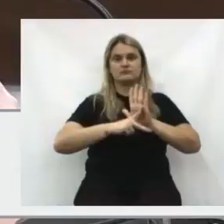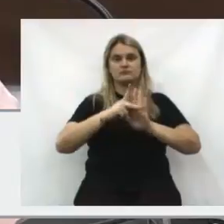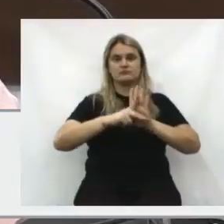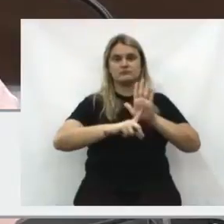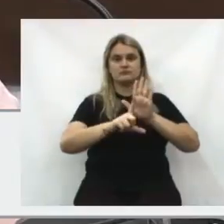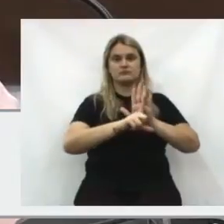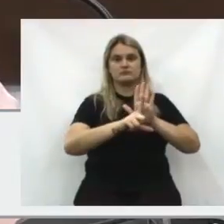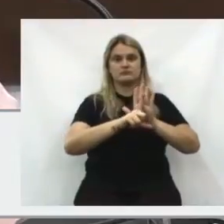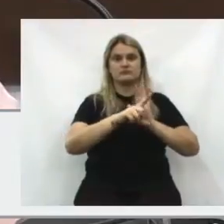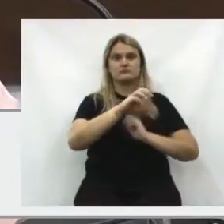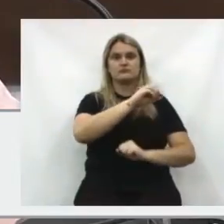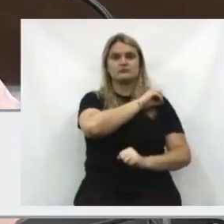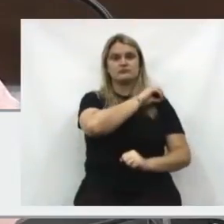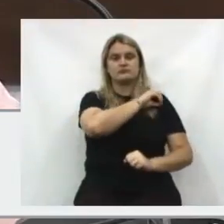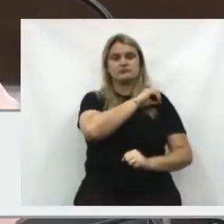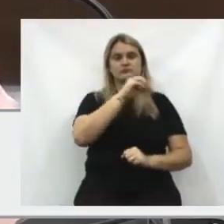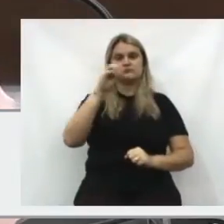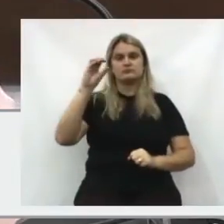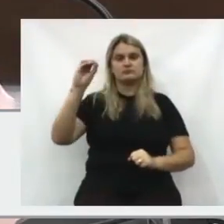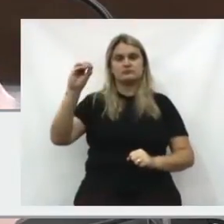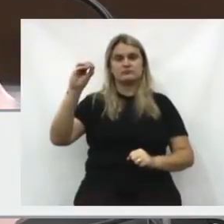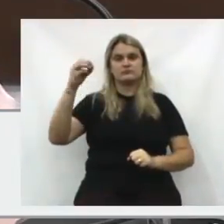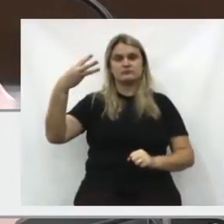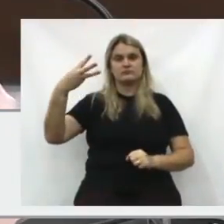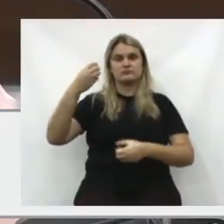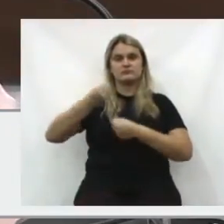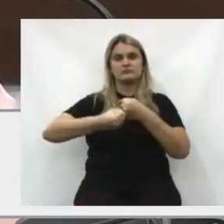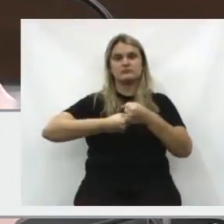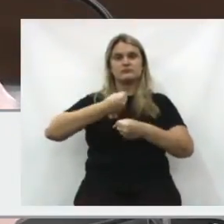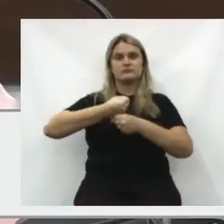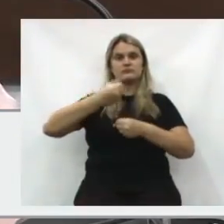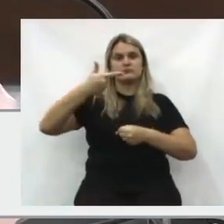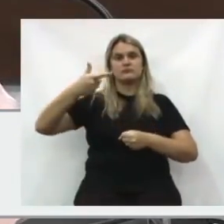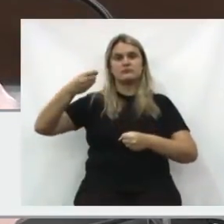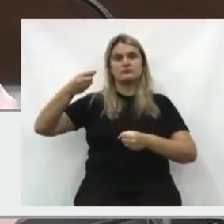284/2017, encaminhando o projeto de lei número